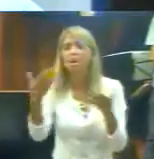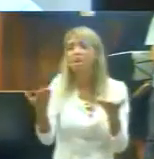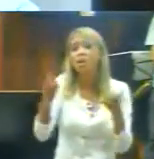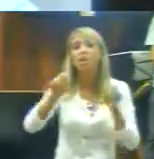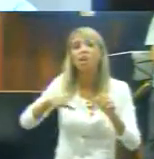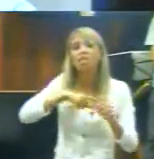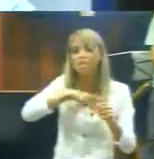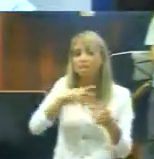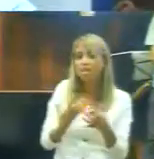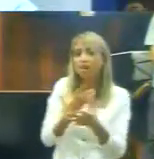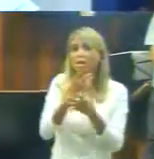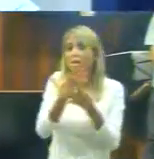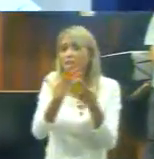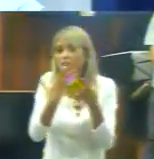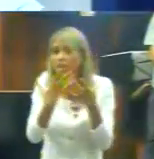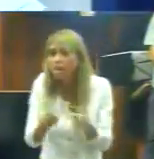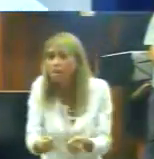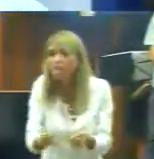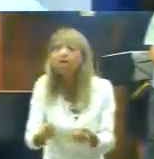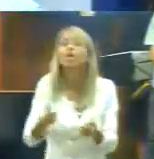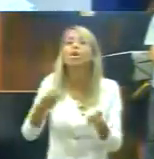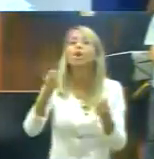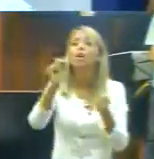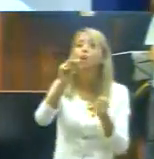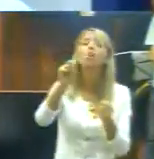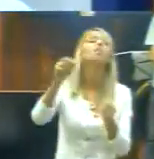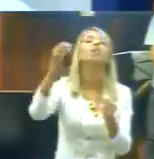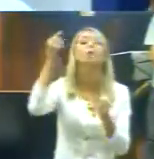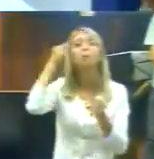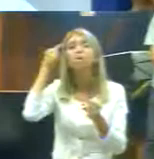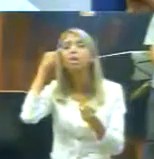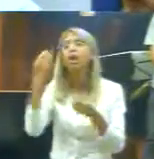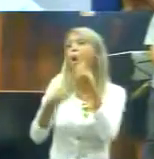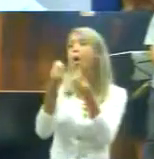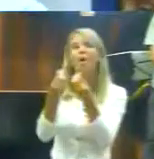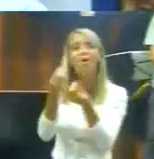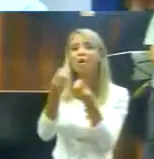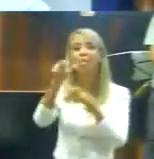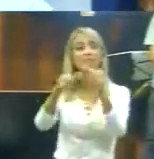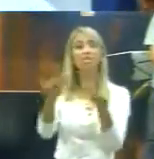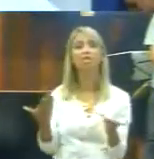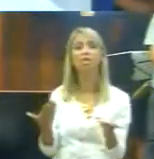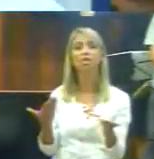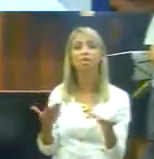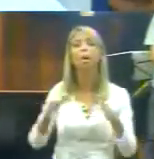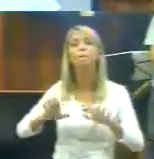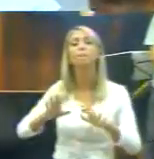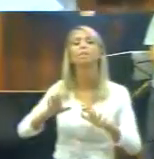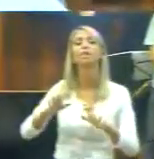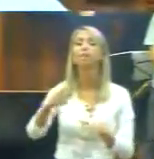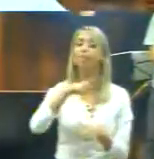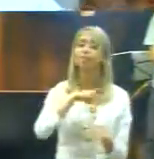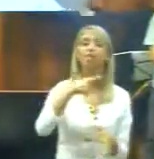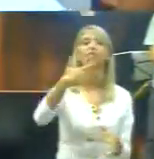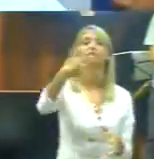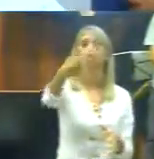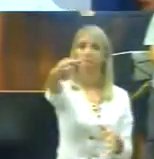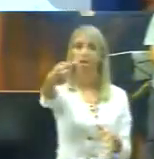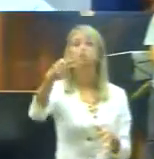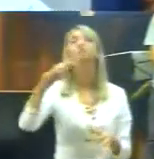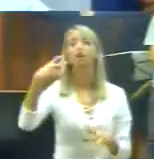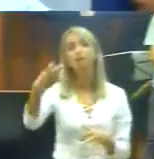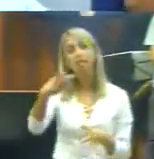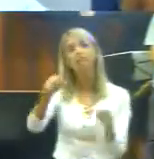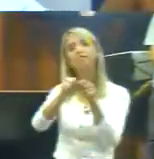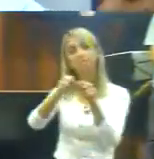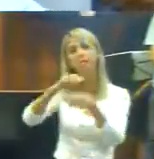uma chance, um pensamento de como poderia melhorar. E nós aqui, nossos 17 vereadores aqui, estamos aqui querendo